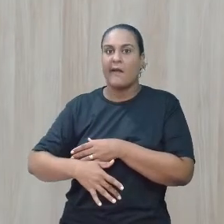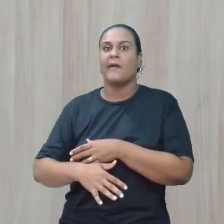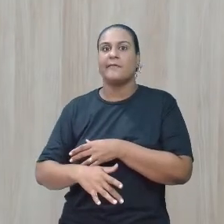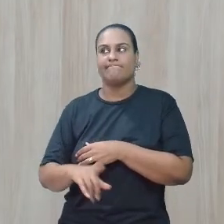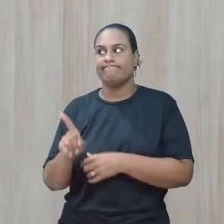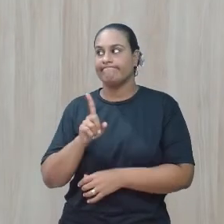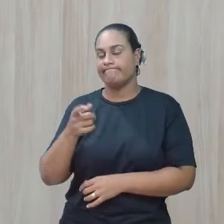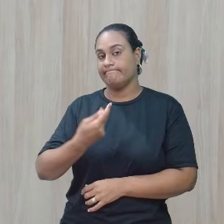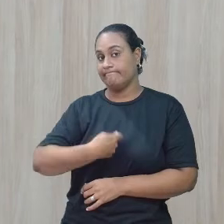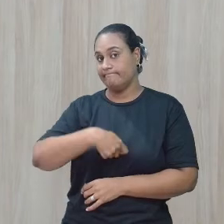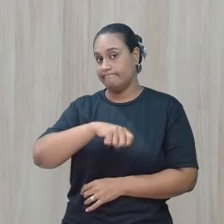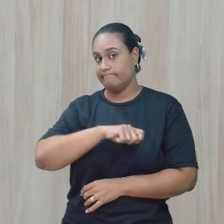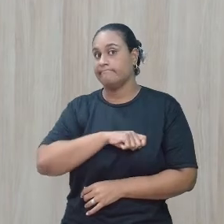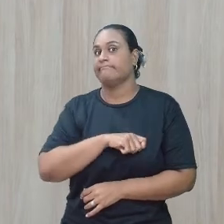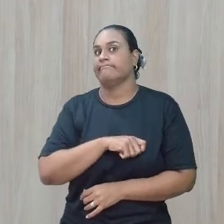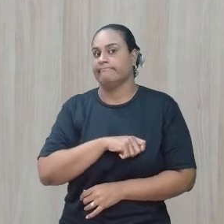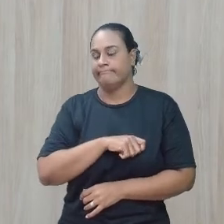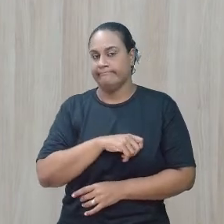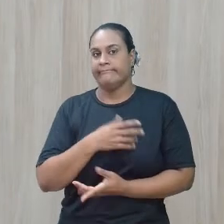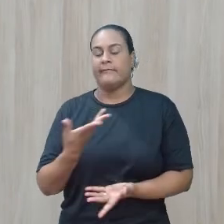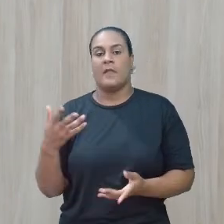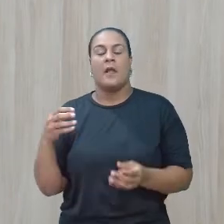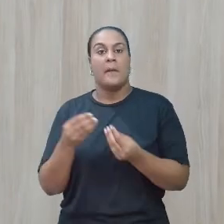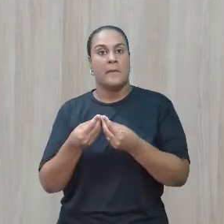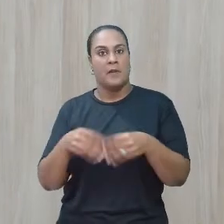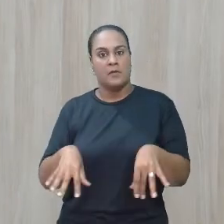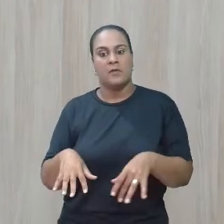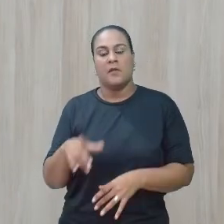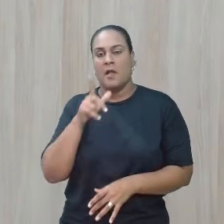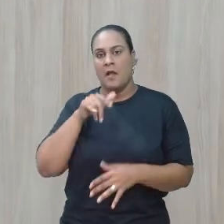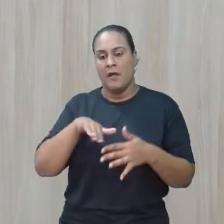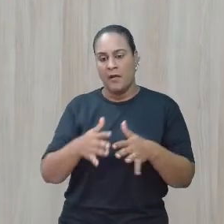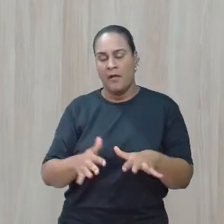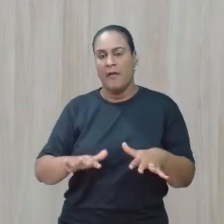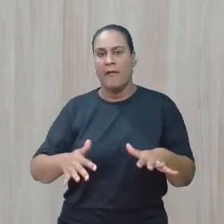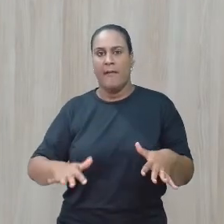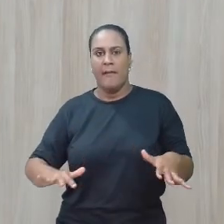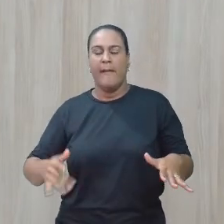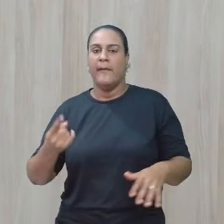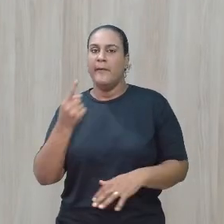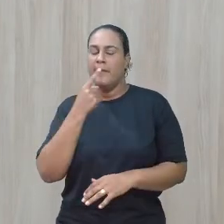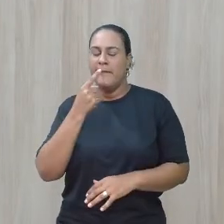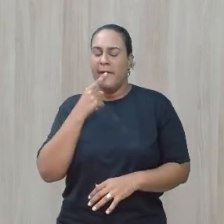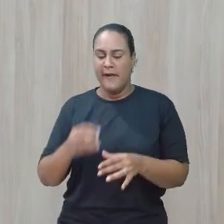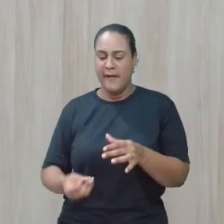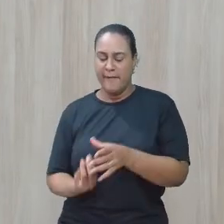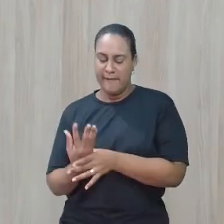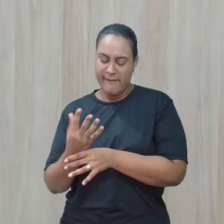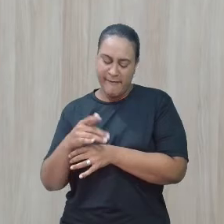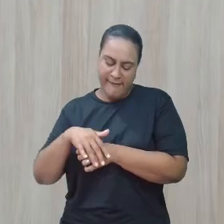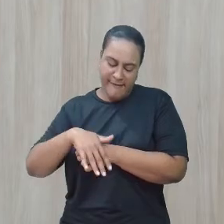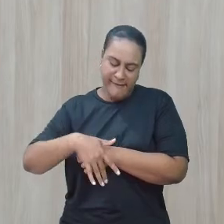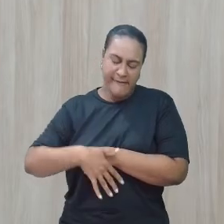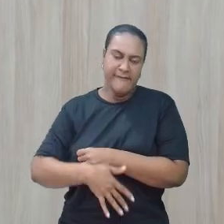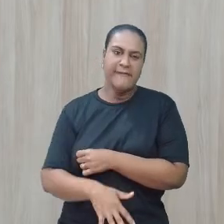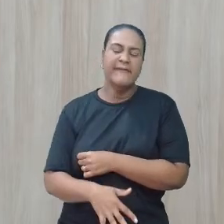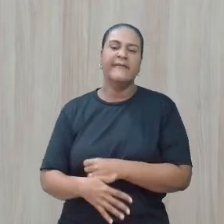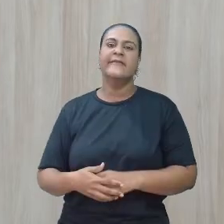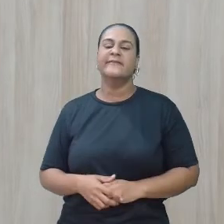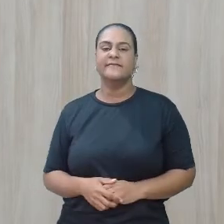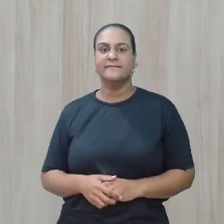na Espanha, que está causando impacto nas águas ali daquela região, né, do oceano.